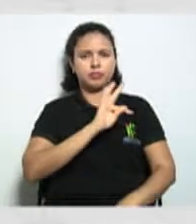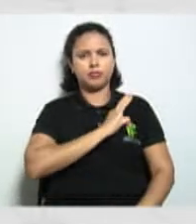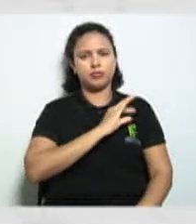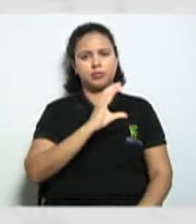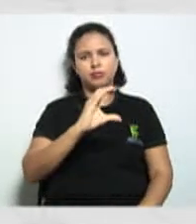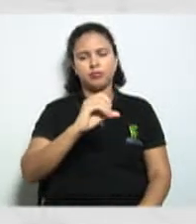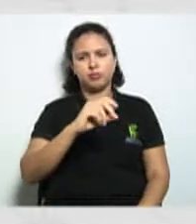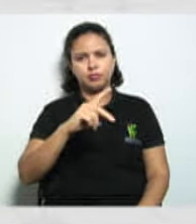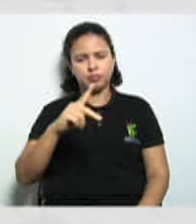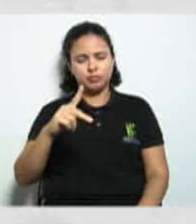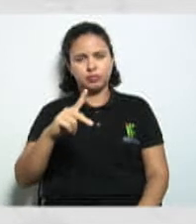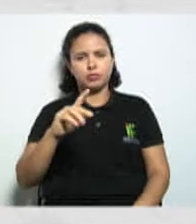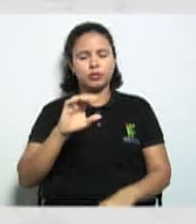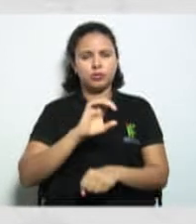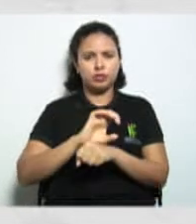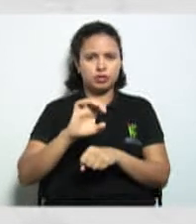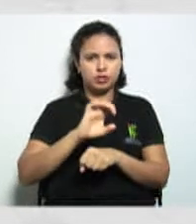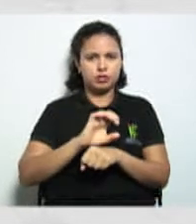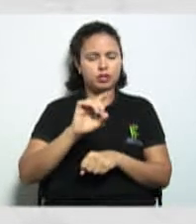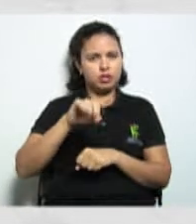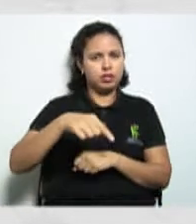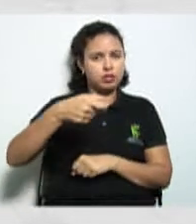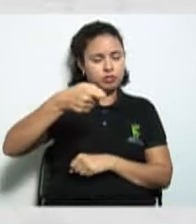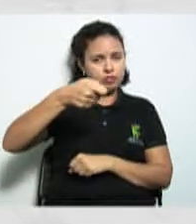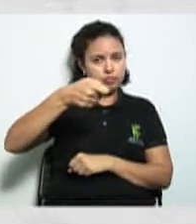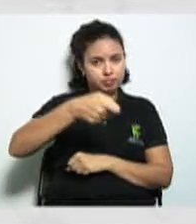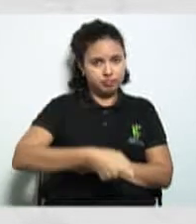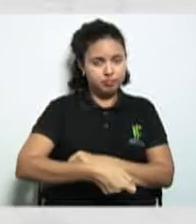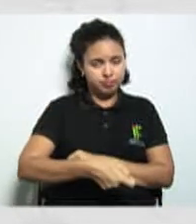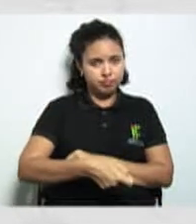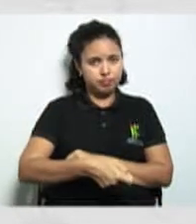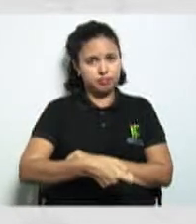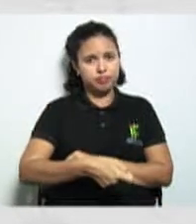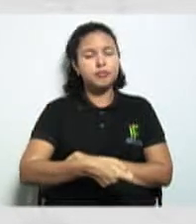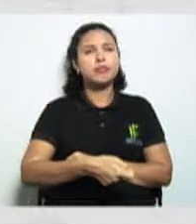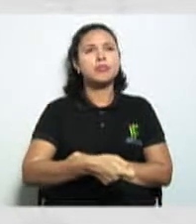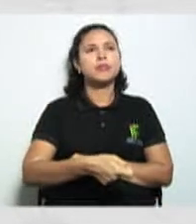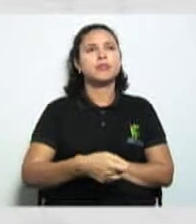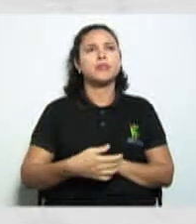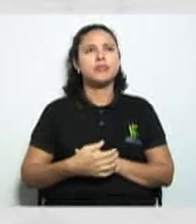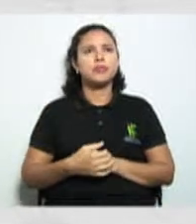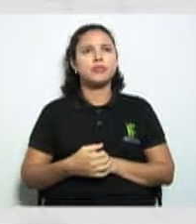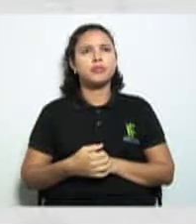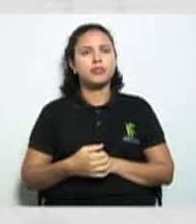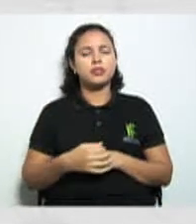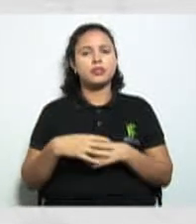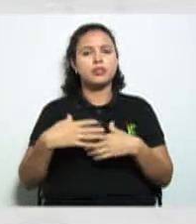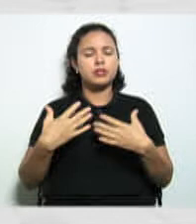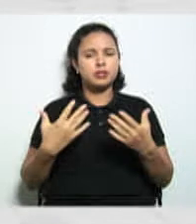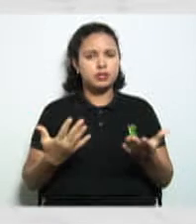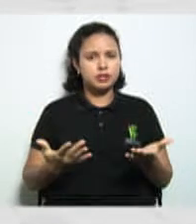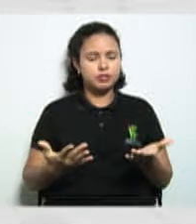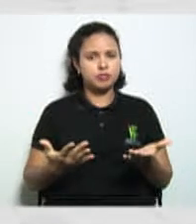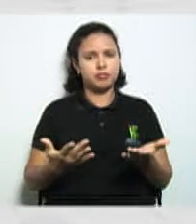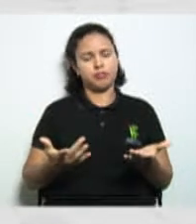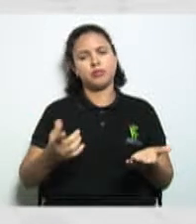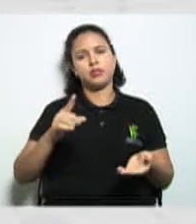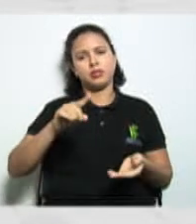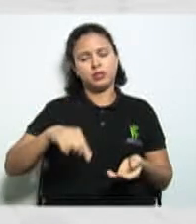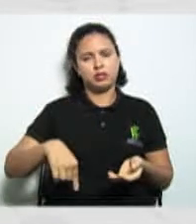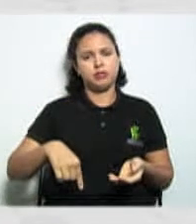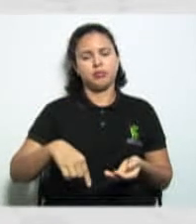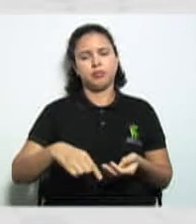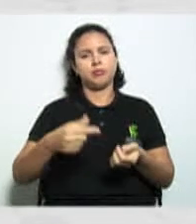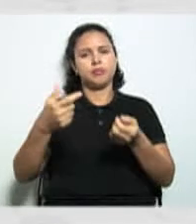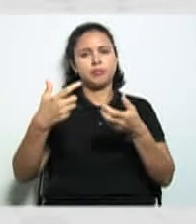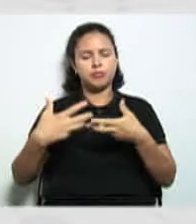cooperativismo, o estágio é obrigatório, tá? Então, aqui ele está afirmando que é obrigatório,